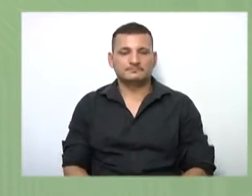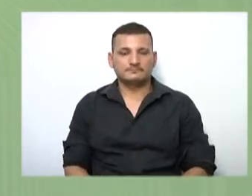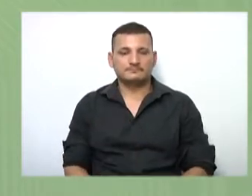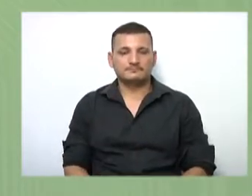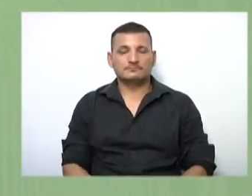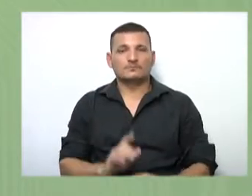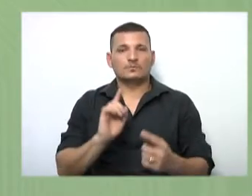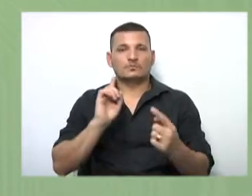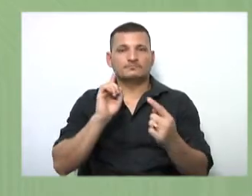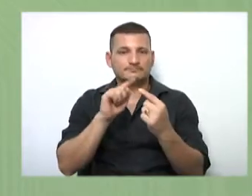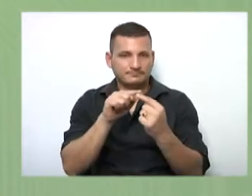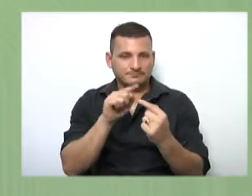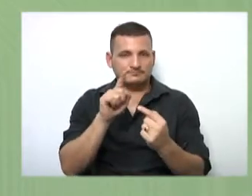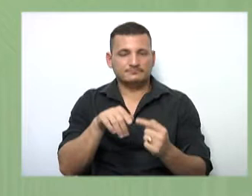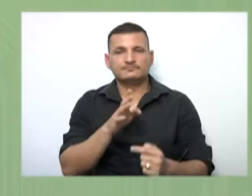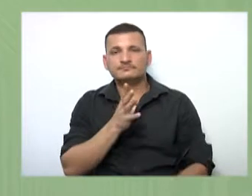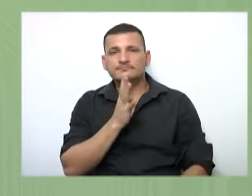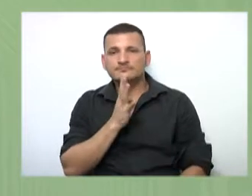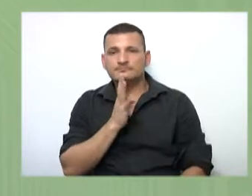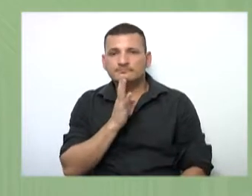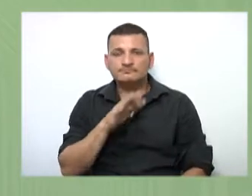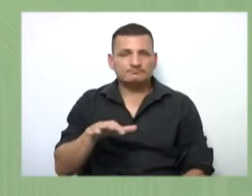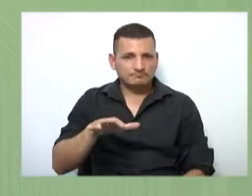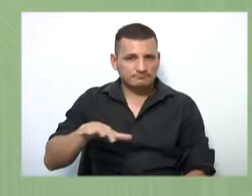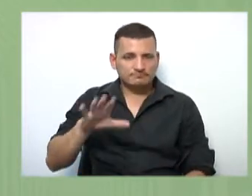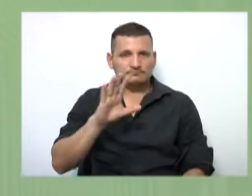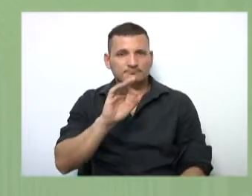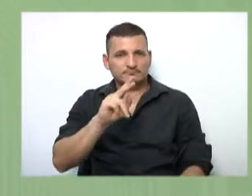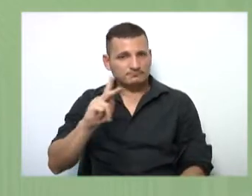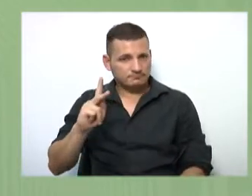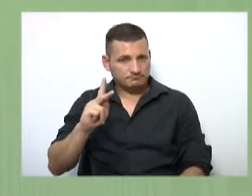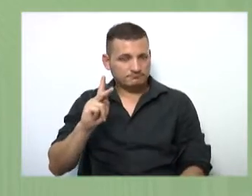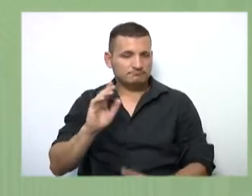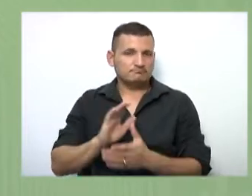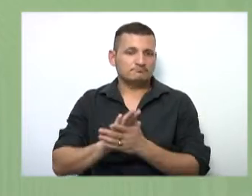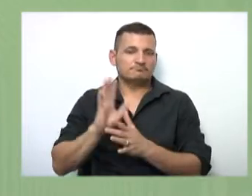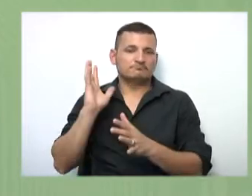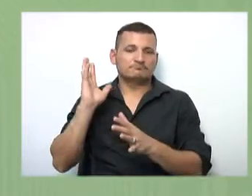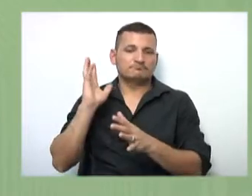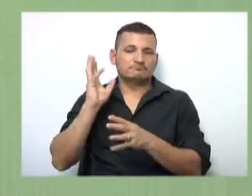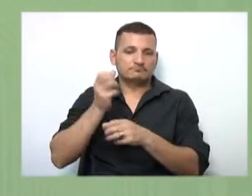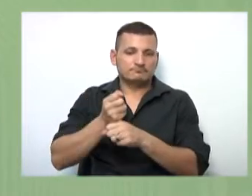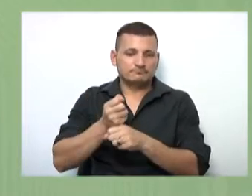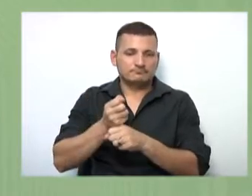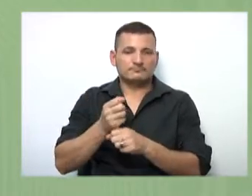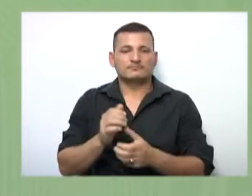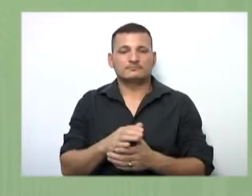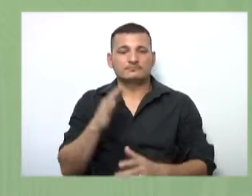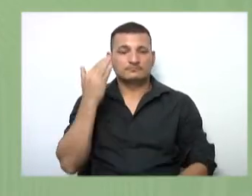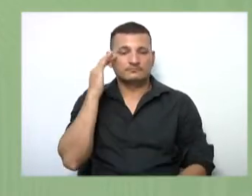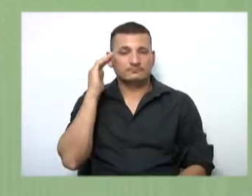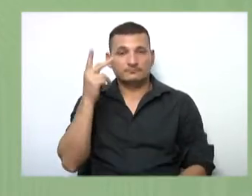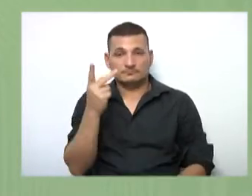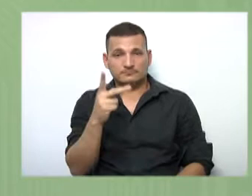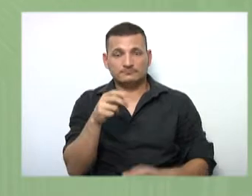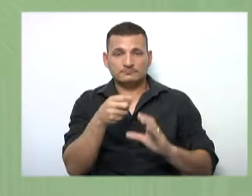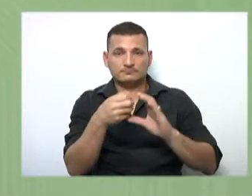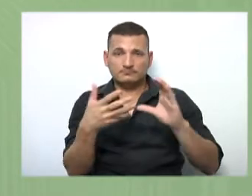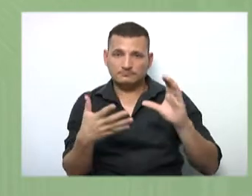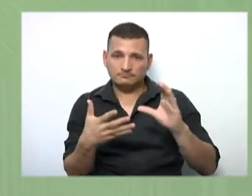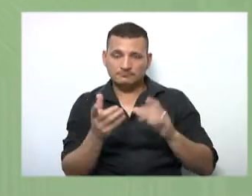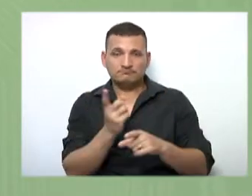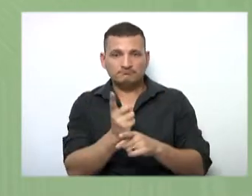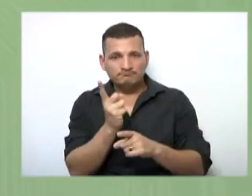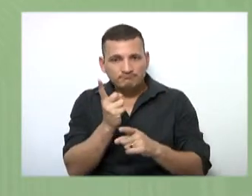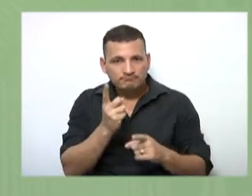Os objetivos: conhecer os ramos do cooperativismo, revisar, pois já falamos de todos, entender suas características e identificar